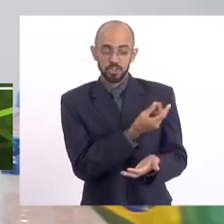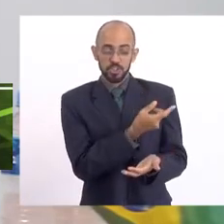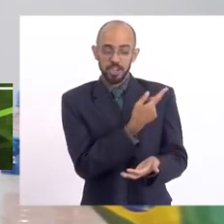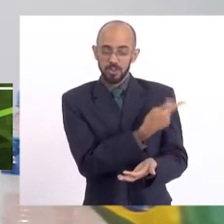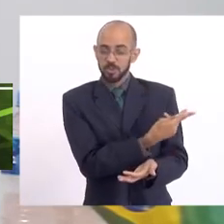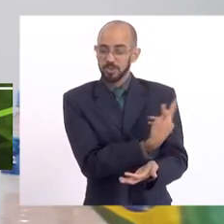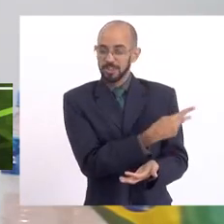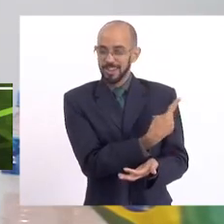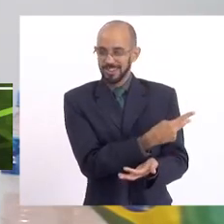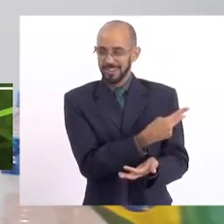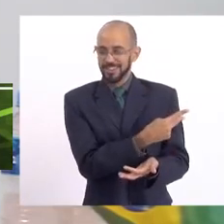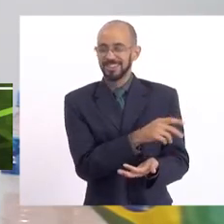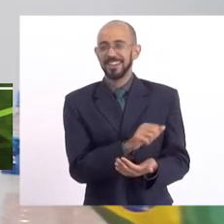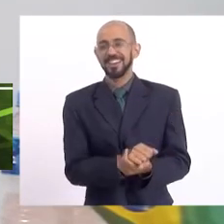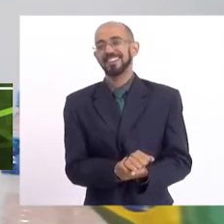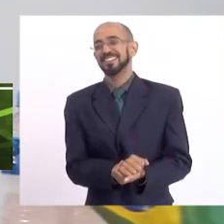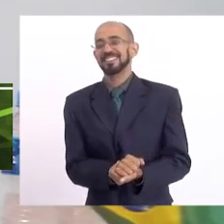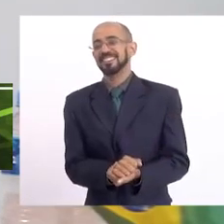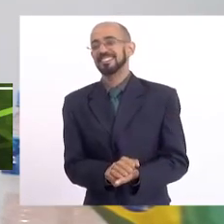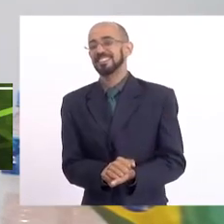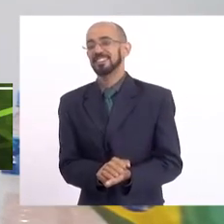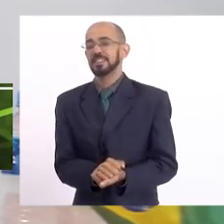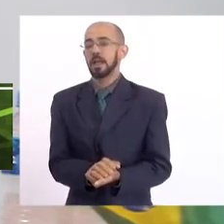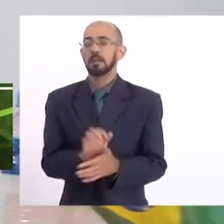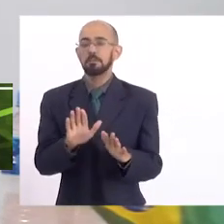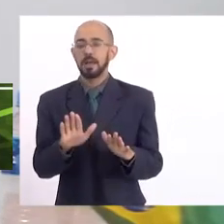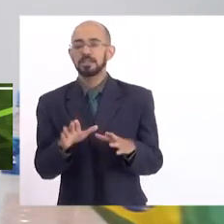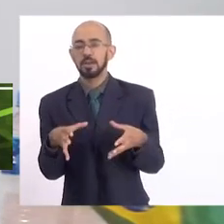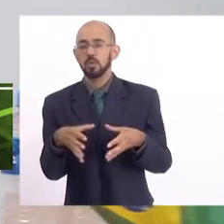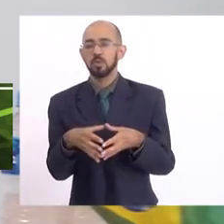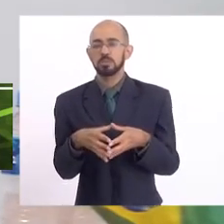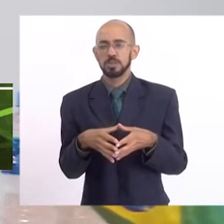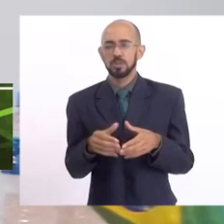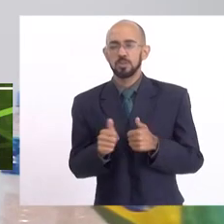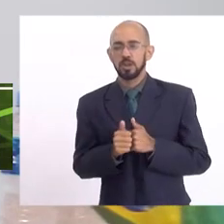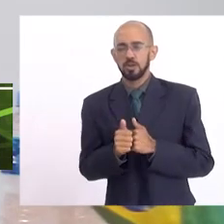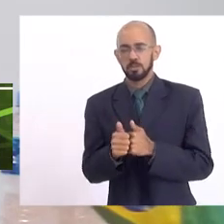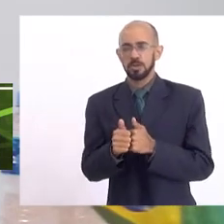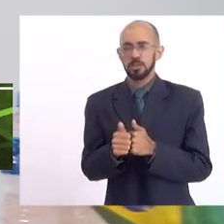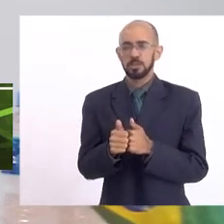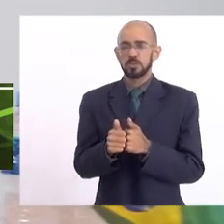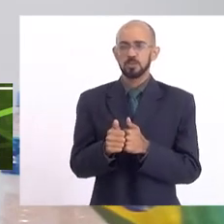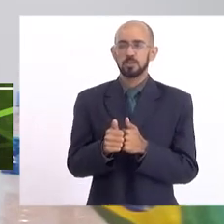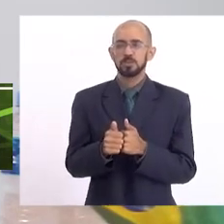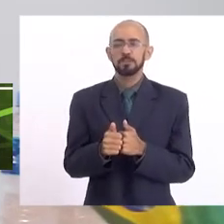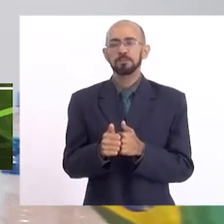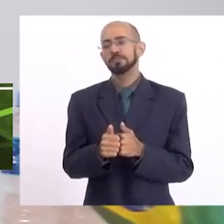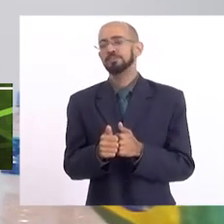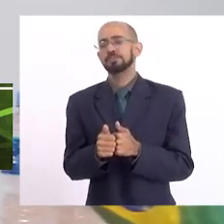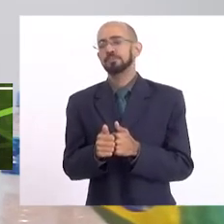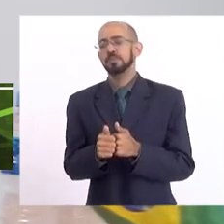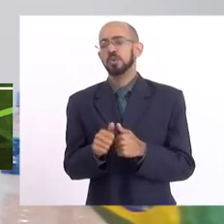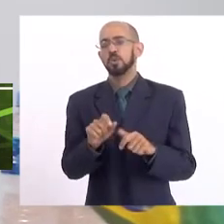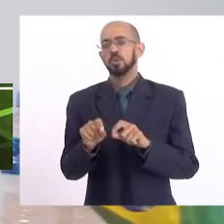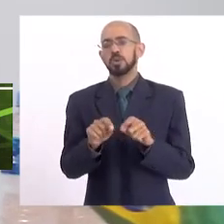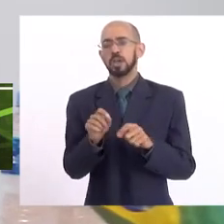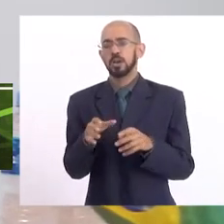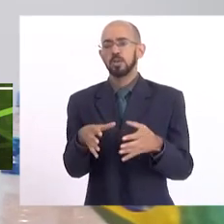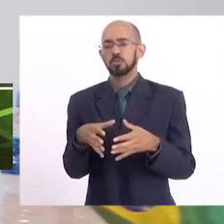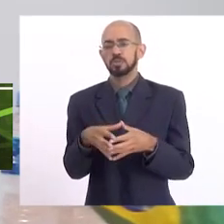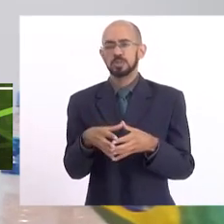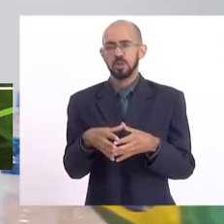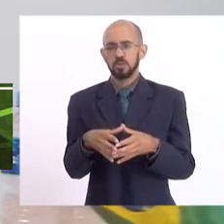Mas é o seguinte, de fato a comissão, todos que têm acompanhado, e aí não é rasgação de seda não, doutor Pobel, mas a comissão tem sido muito